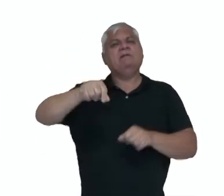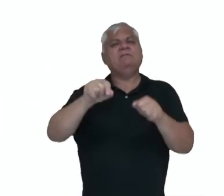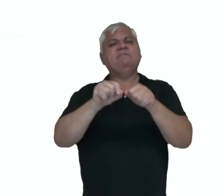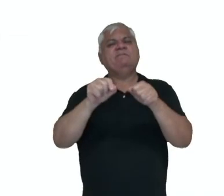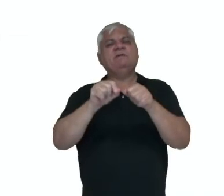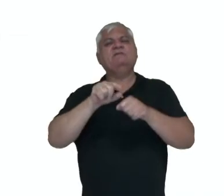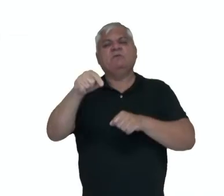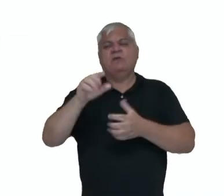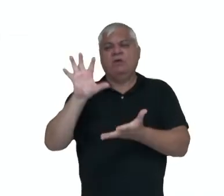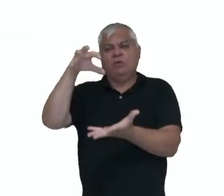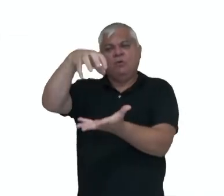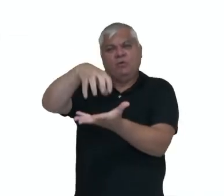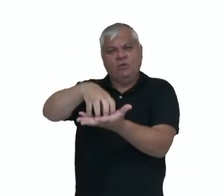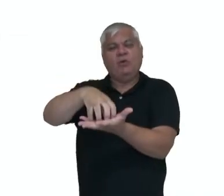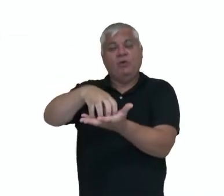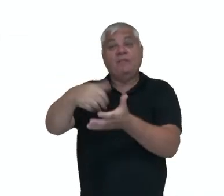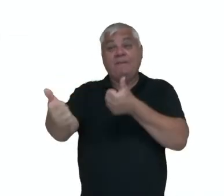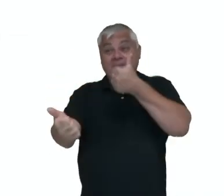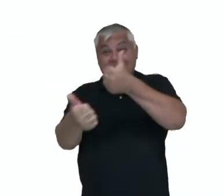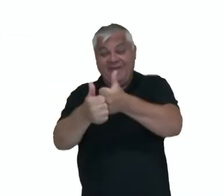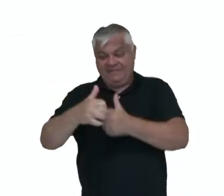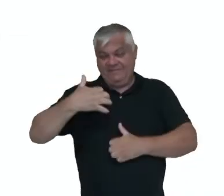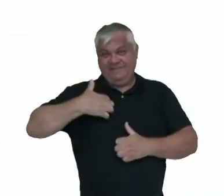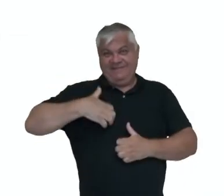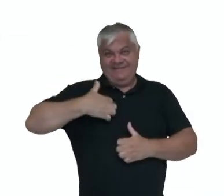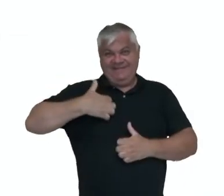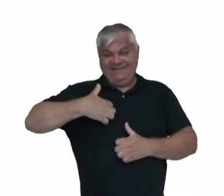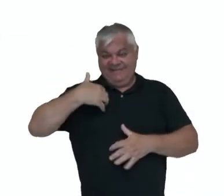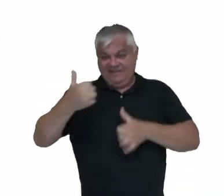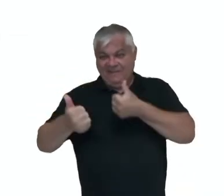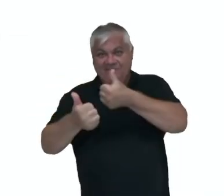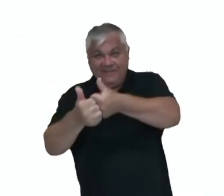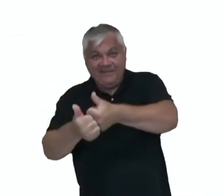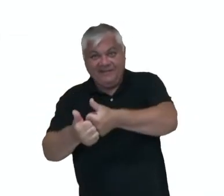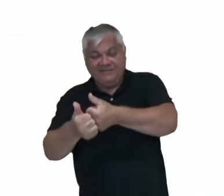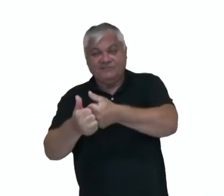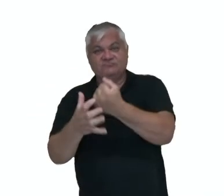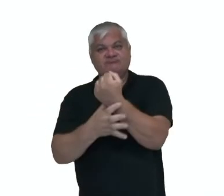em frente a Buenos Aires, para garantir e ampliar seus domínios.